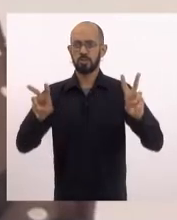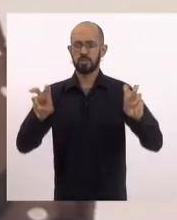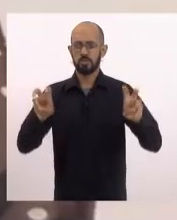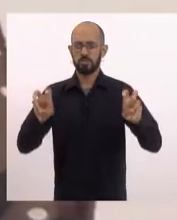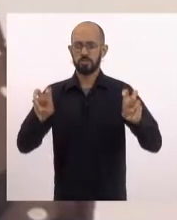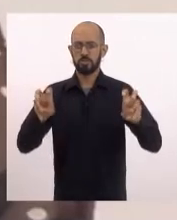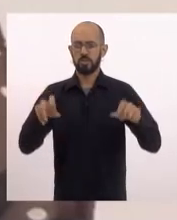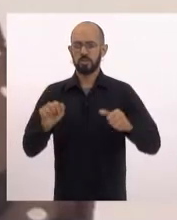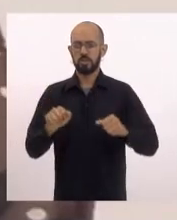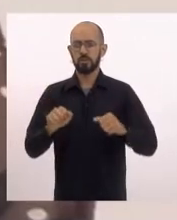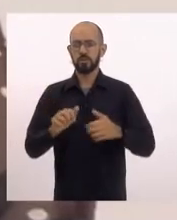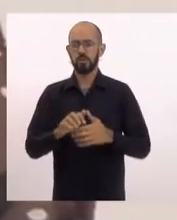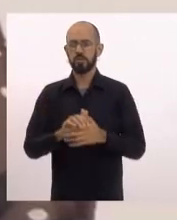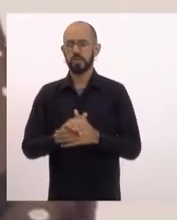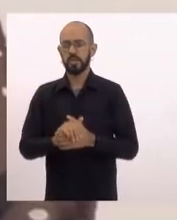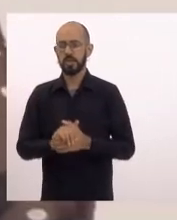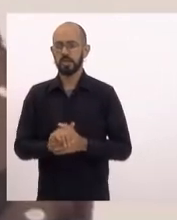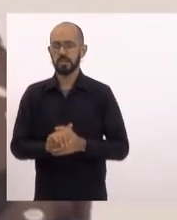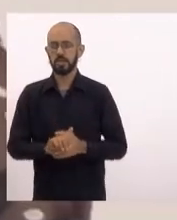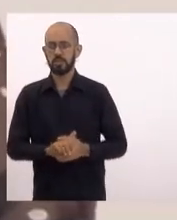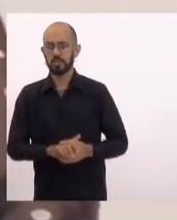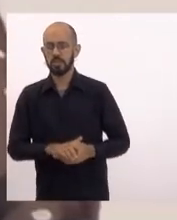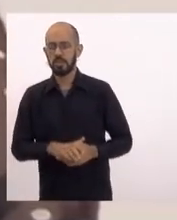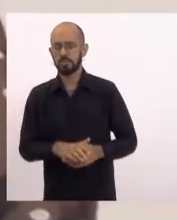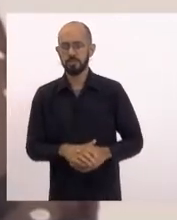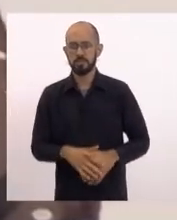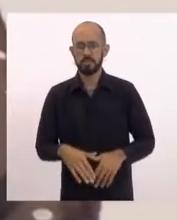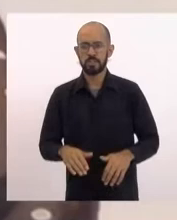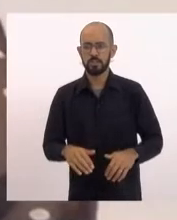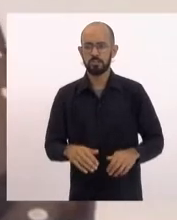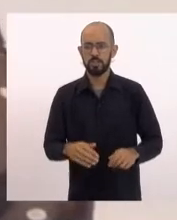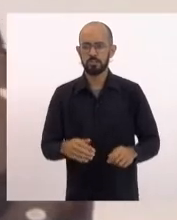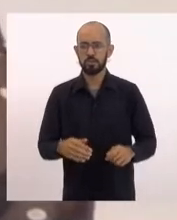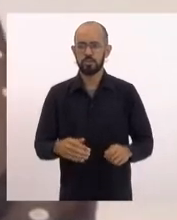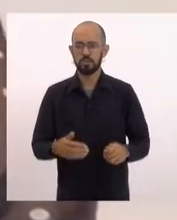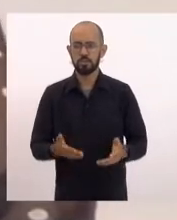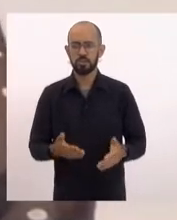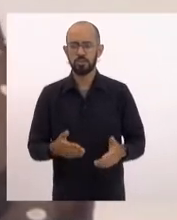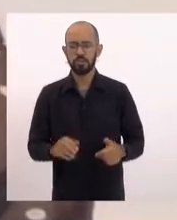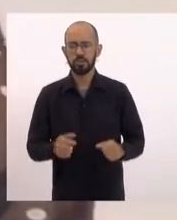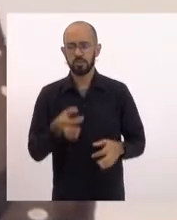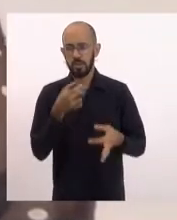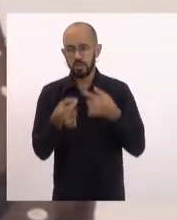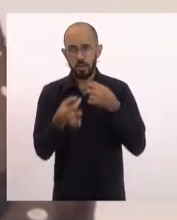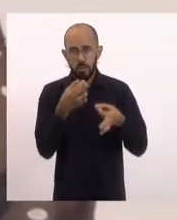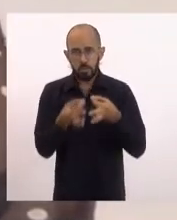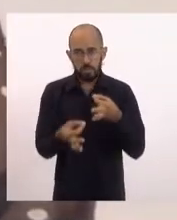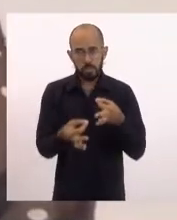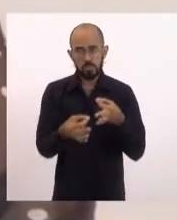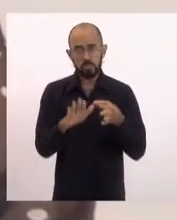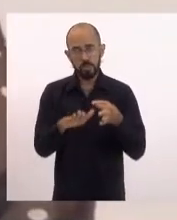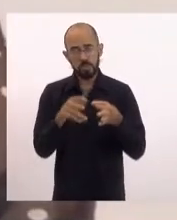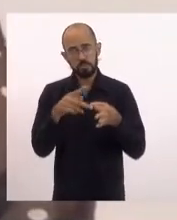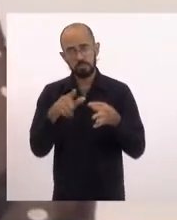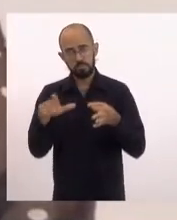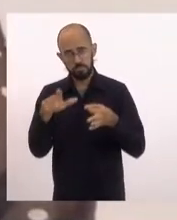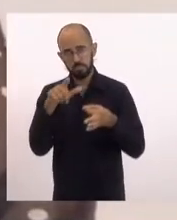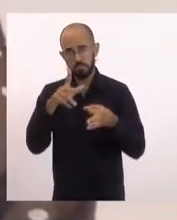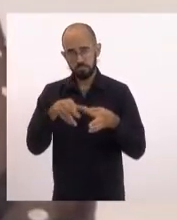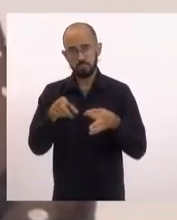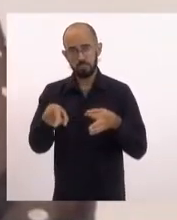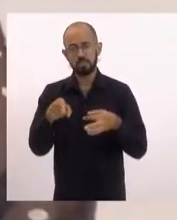e no campo das ideias a gente está aberto sempre às sugestões, às opiniões, mas projetos como esse são de suma